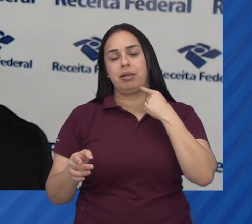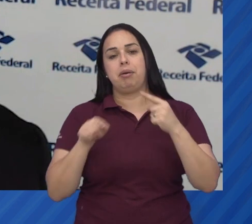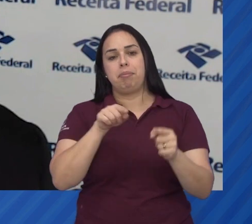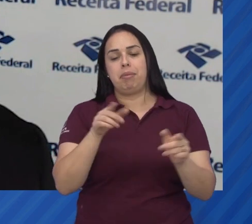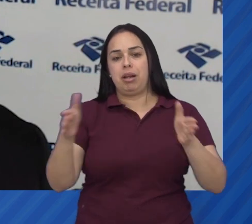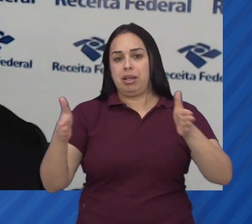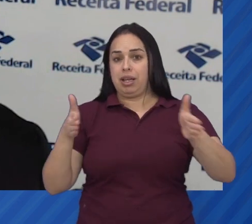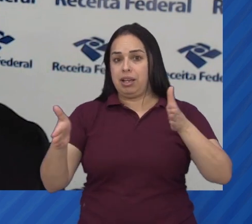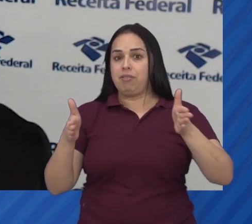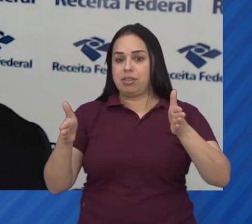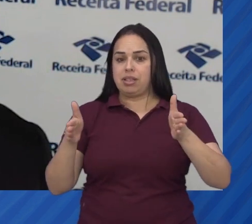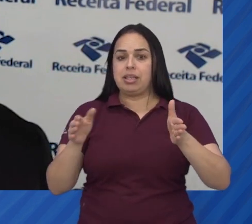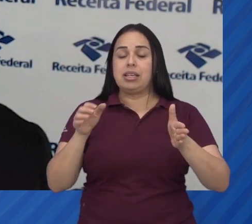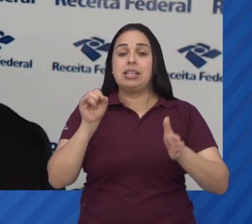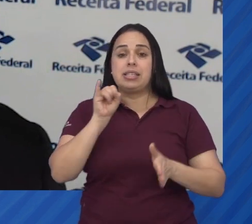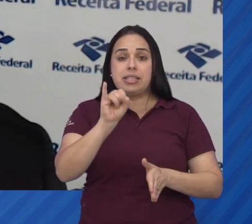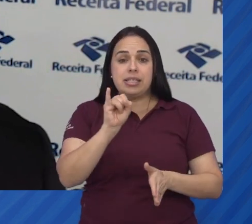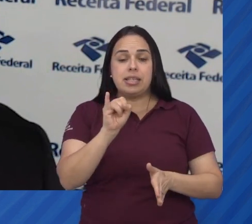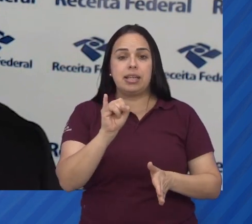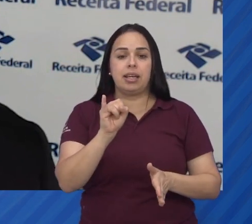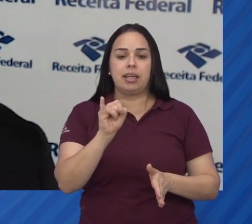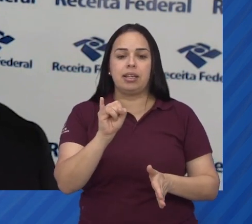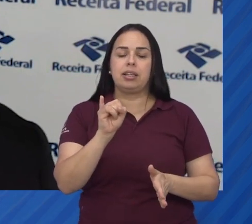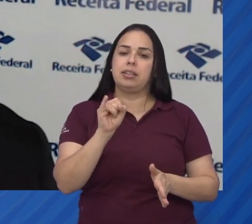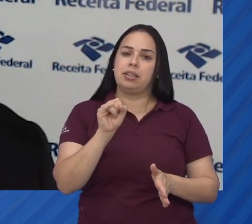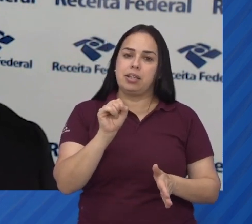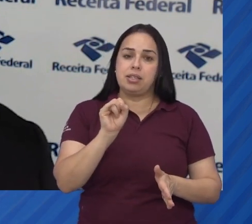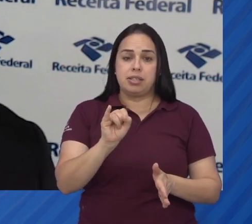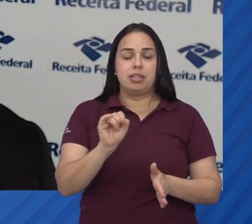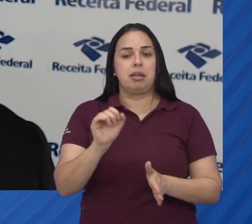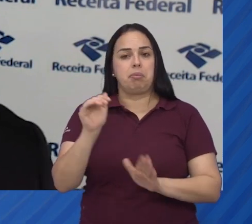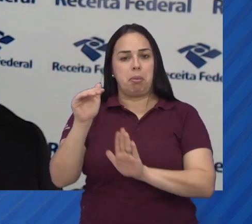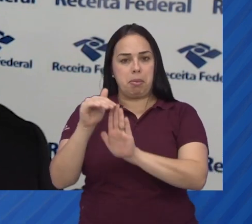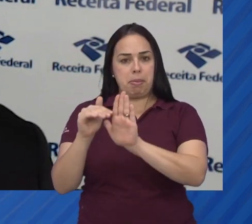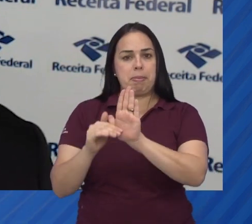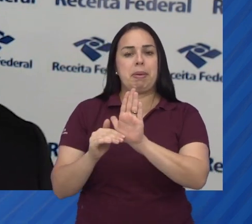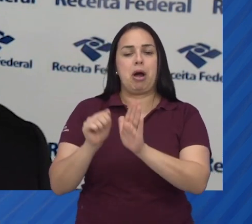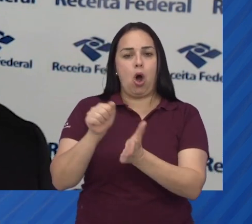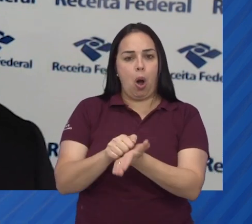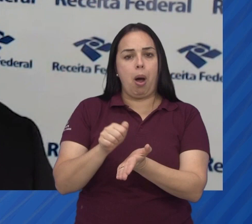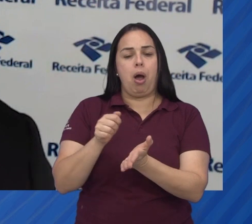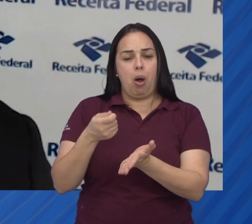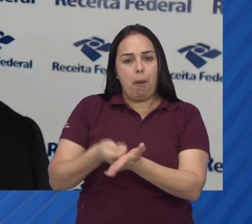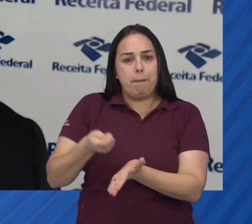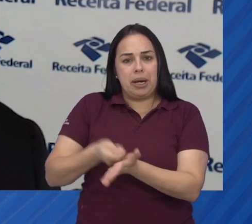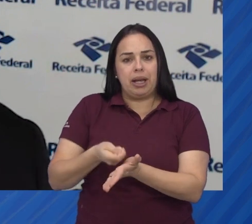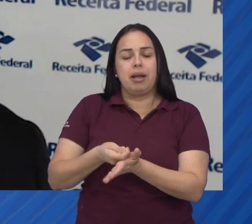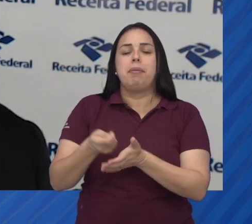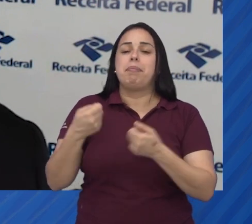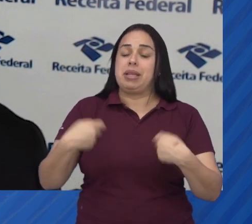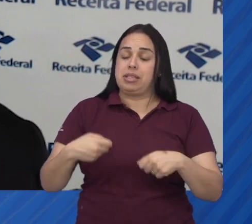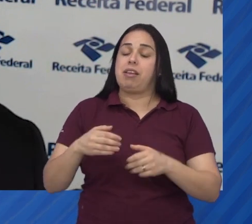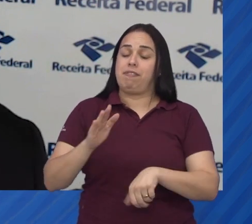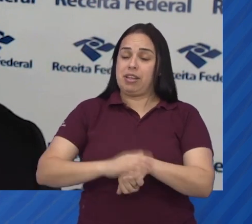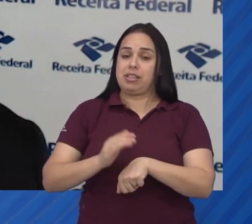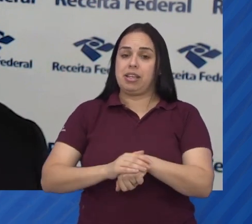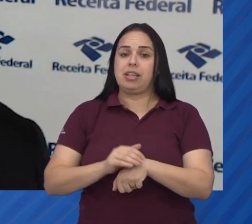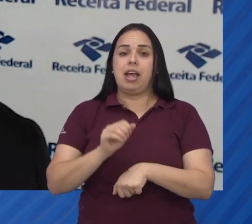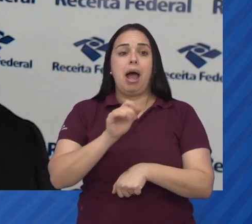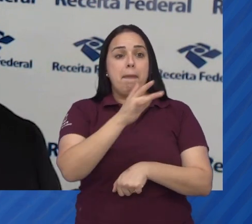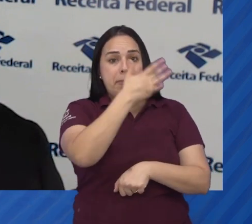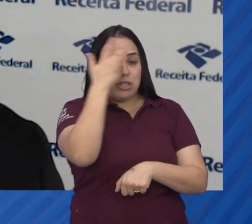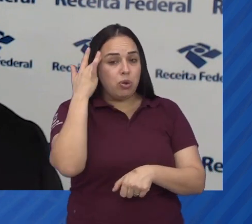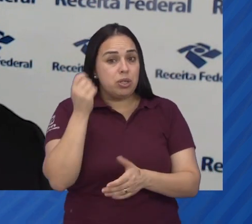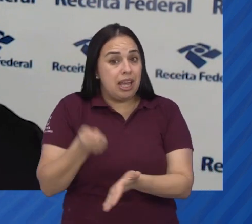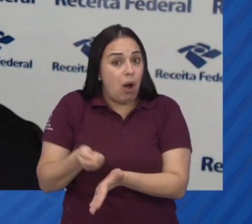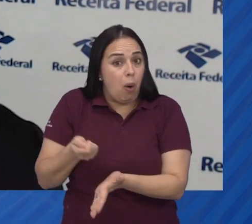prazo para entregar a declaração. Se o contribuinte ele se encaixar de uma das situações de obrigatoriedade de entrega, então ele estava obrigado à entrega da declaração.